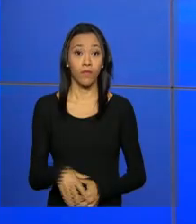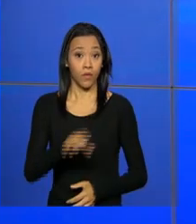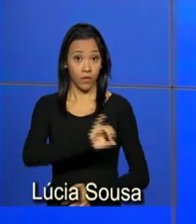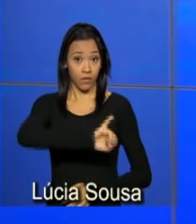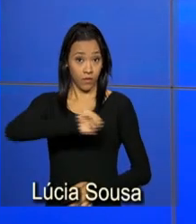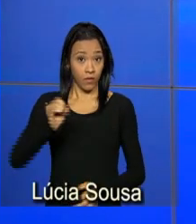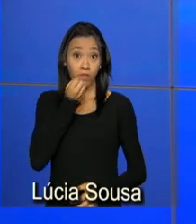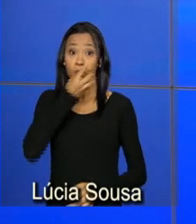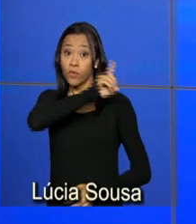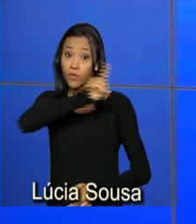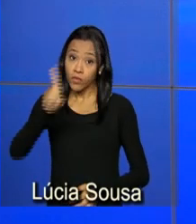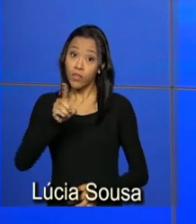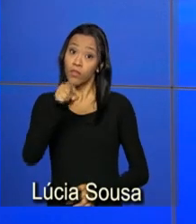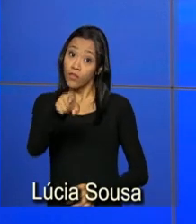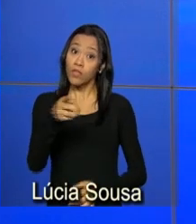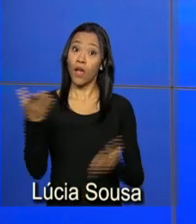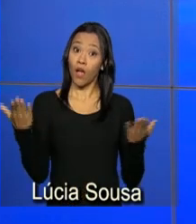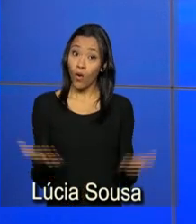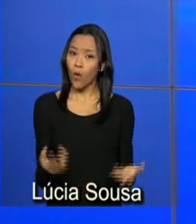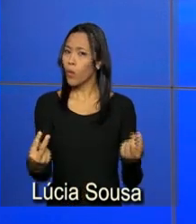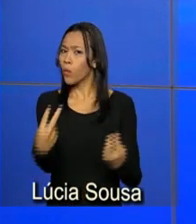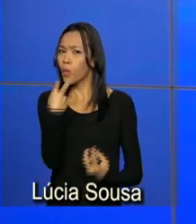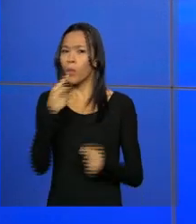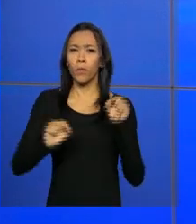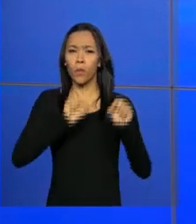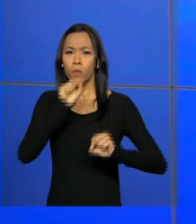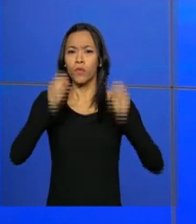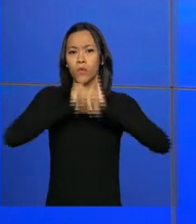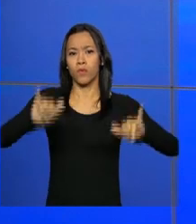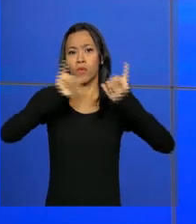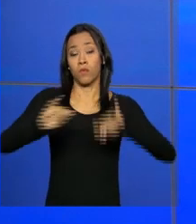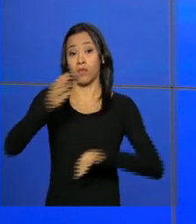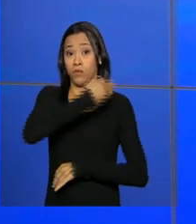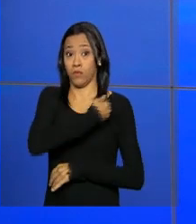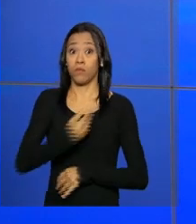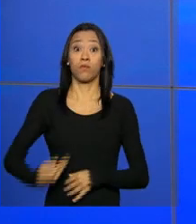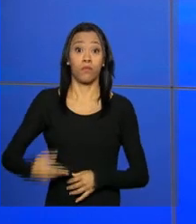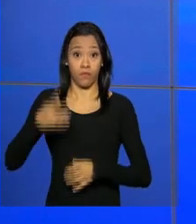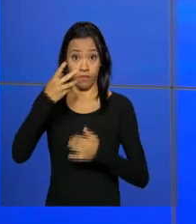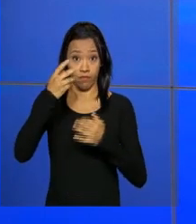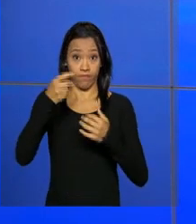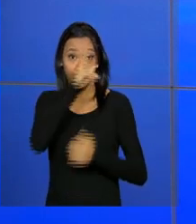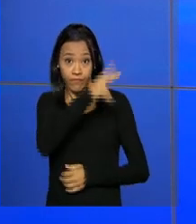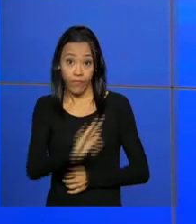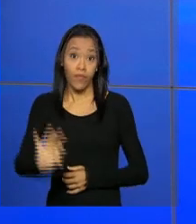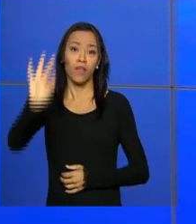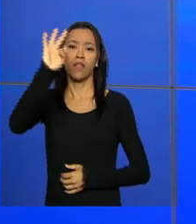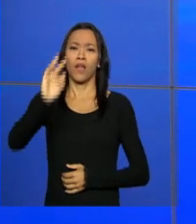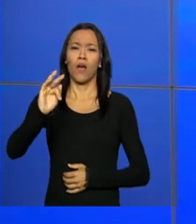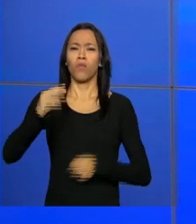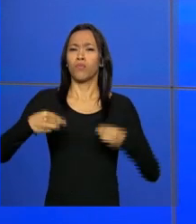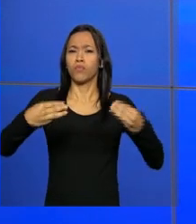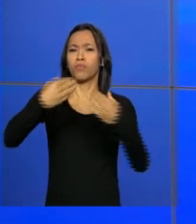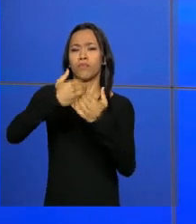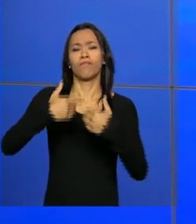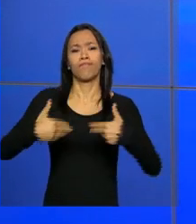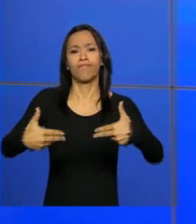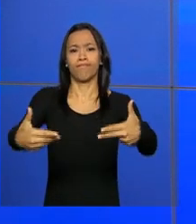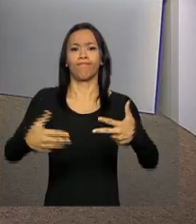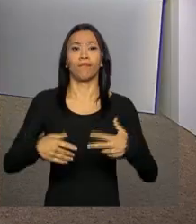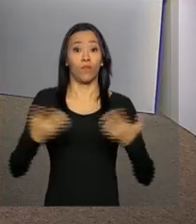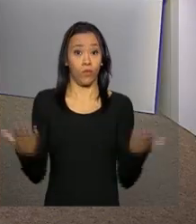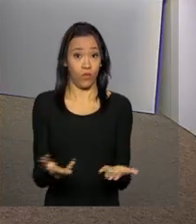Olá bom dia você acompanha a partir de agora as notícias do Poder Executivo Federal na manhã desta quarta-feira 2 de